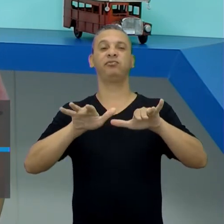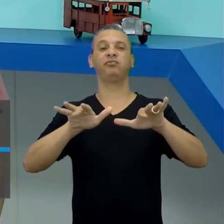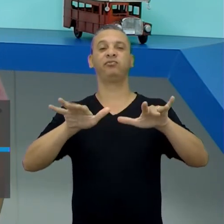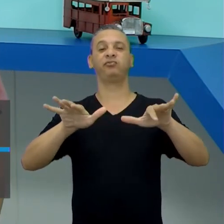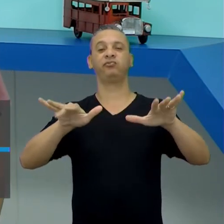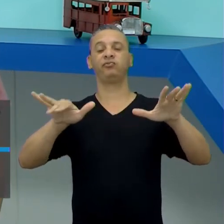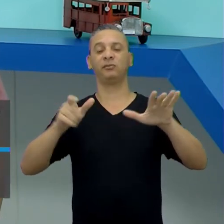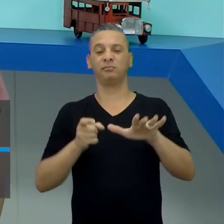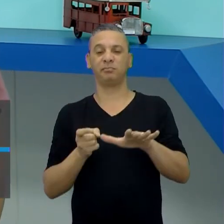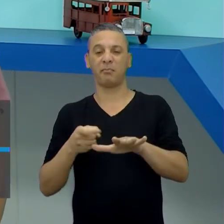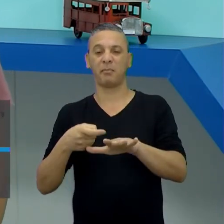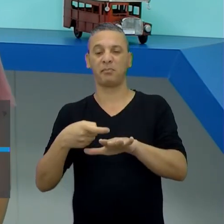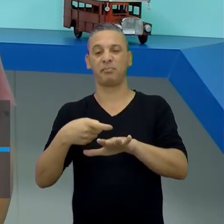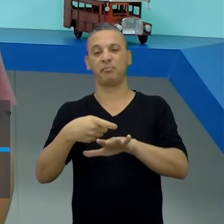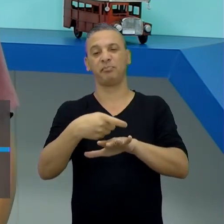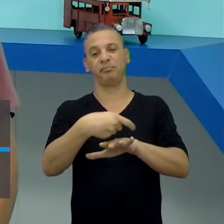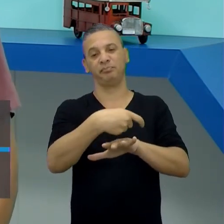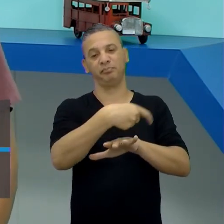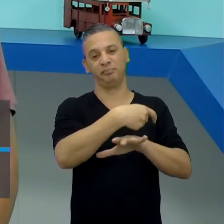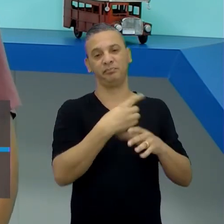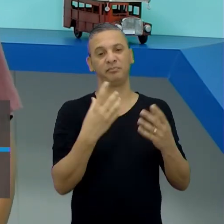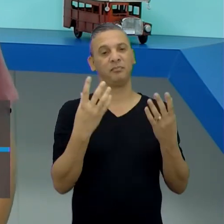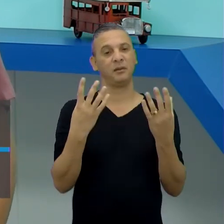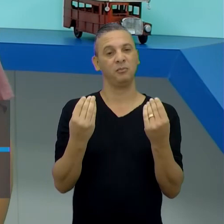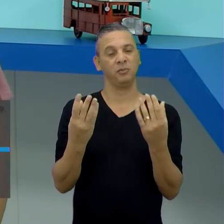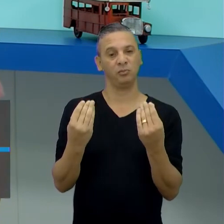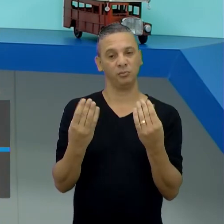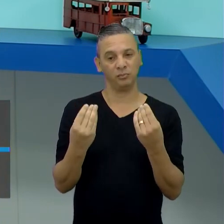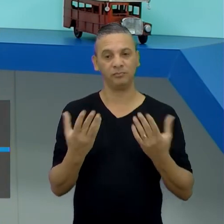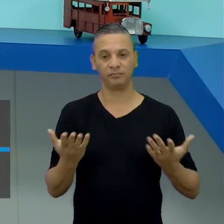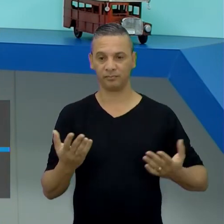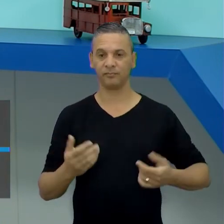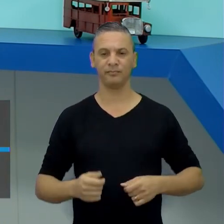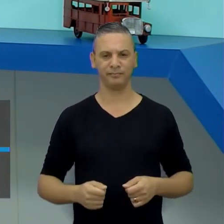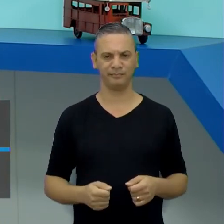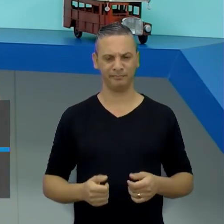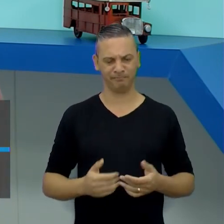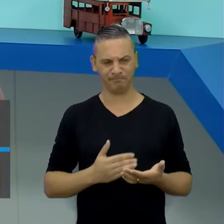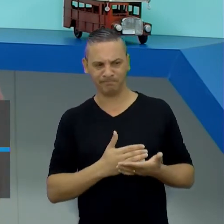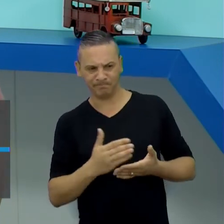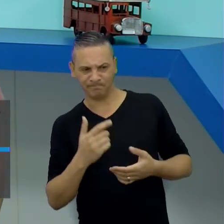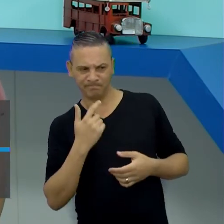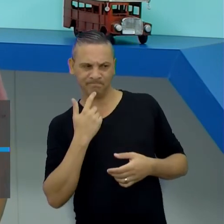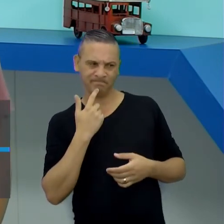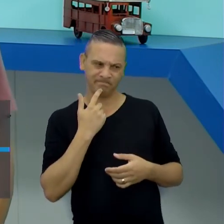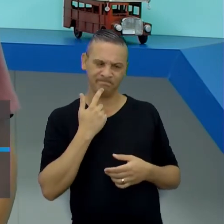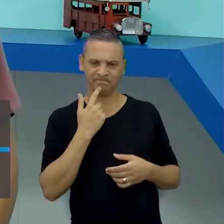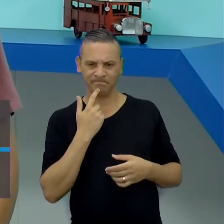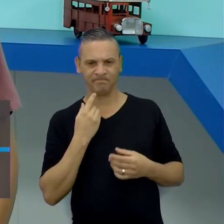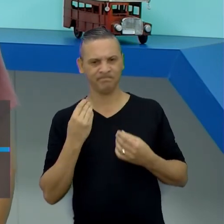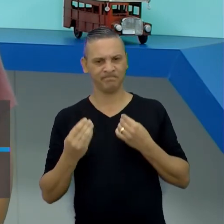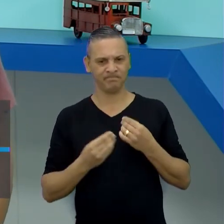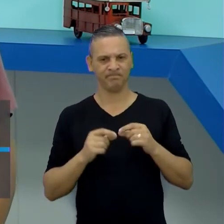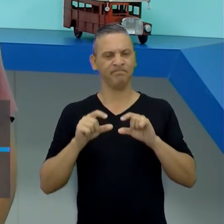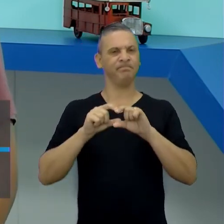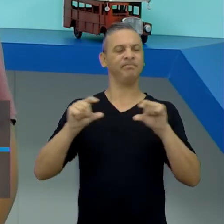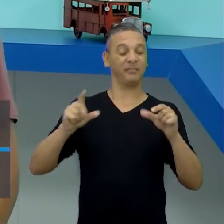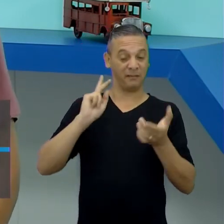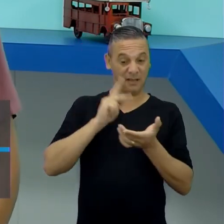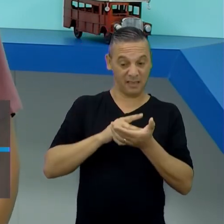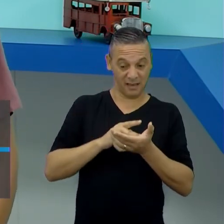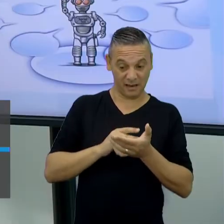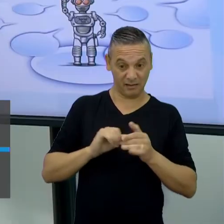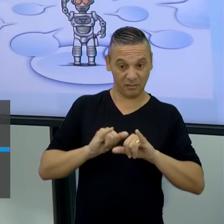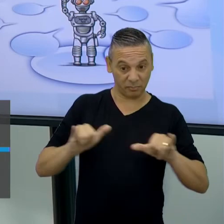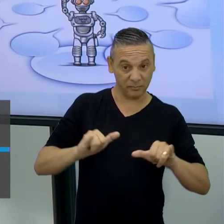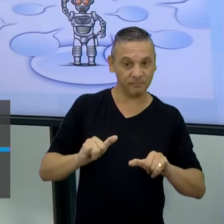ninguém sabe disso, fale a verdade está aqui. Quando começa com esse tipo de jargão, já dá para perceber que é fake news,